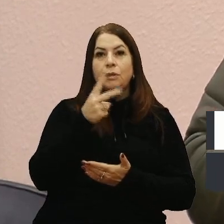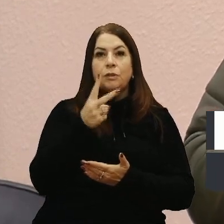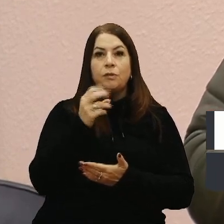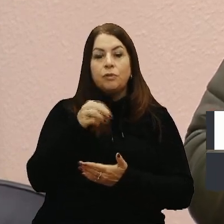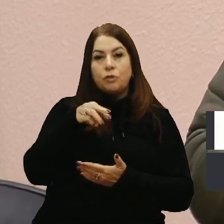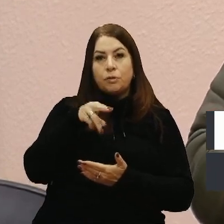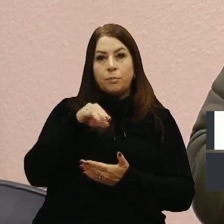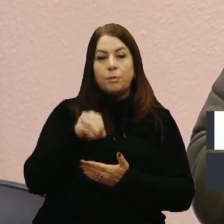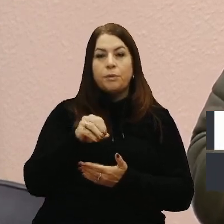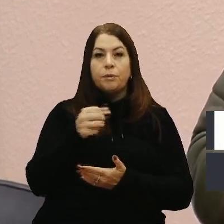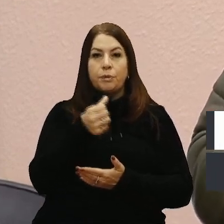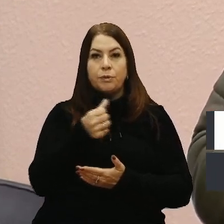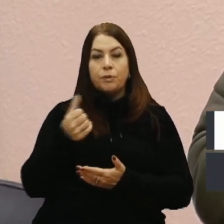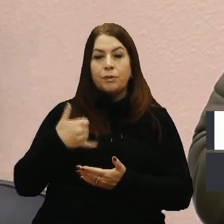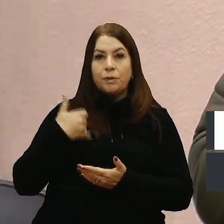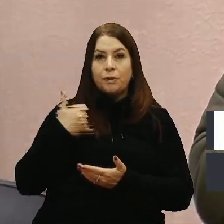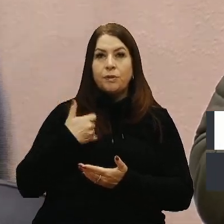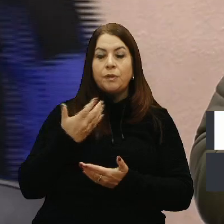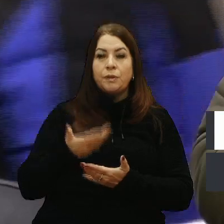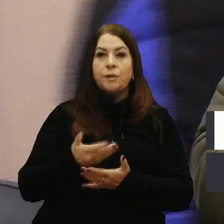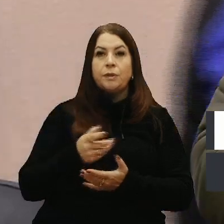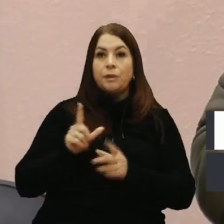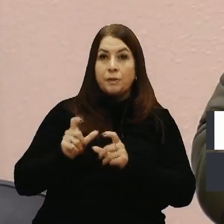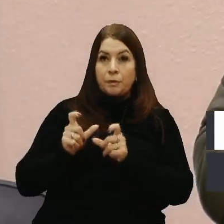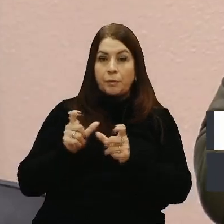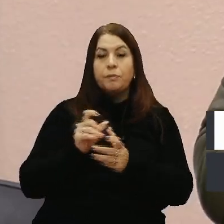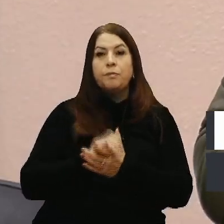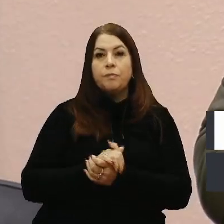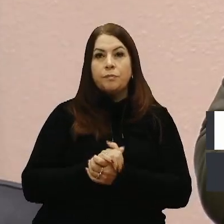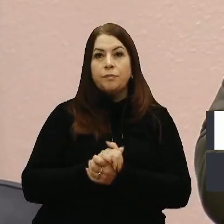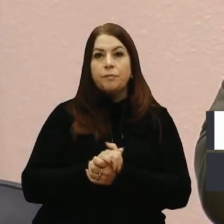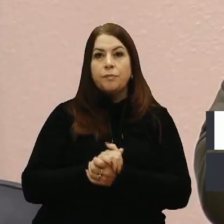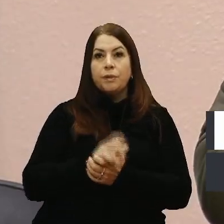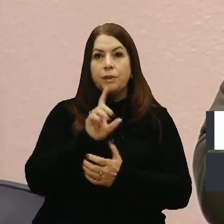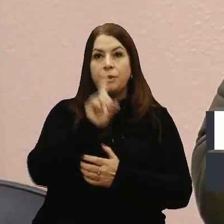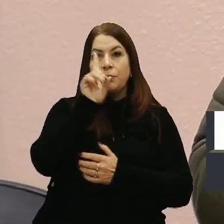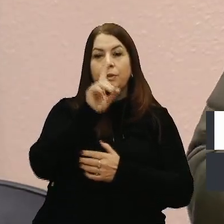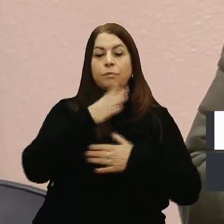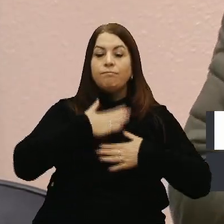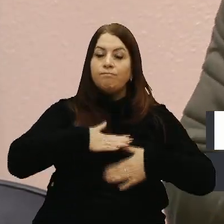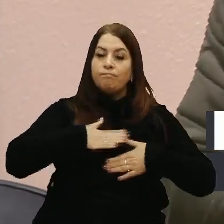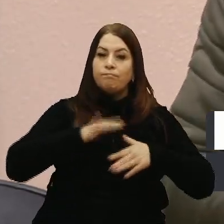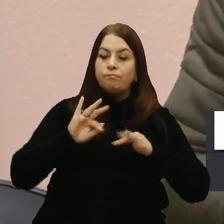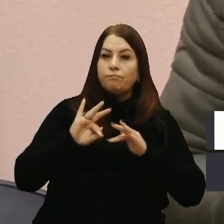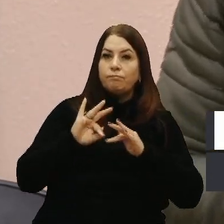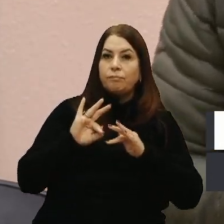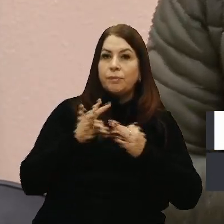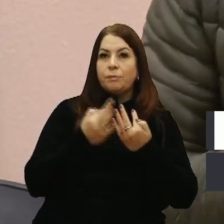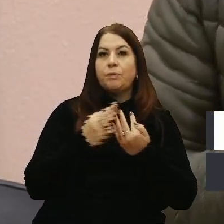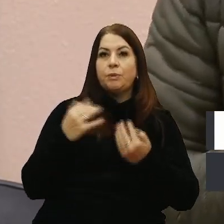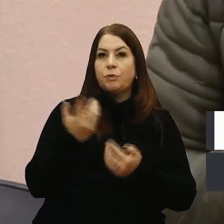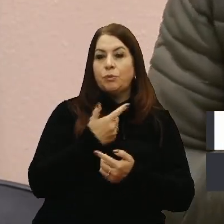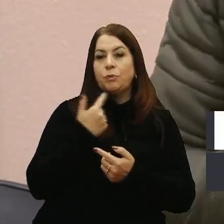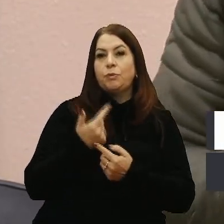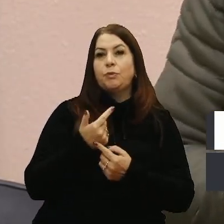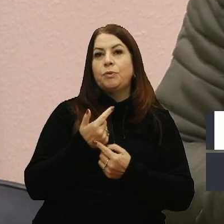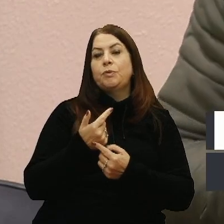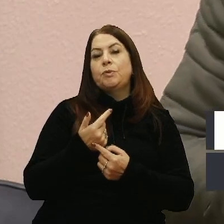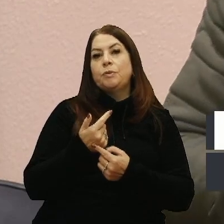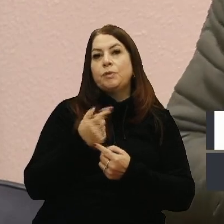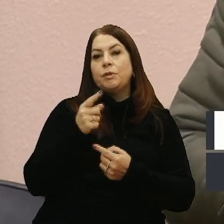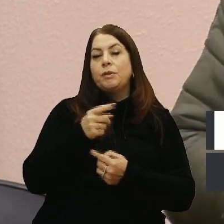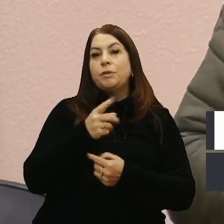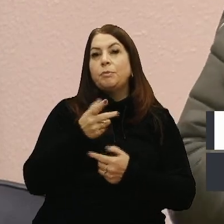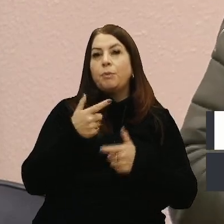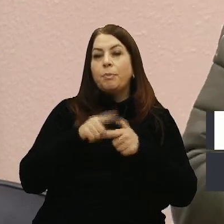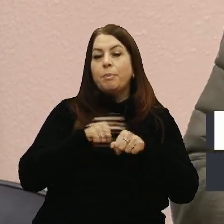aos 66 anos, vítima de um câncer. Então, Deus conforte o coração de todos os amigos e familiares neste momento de dor